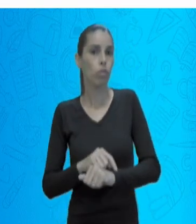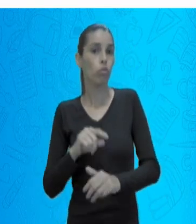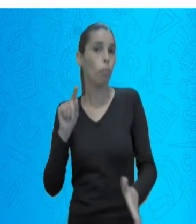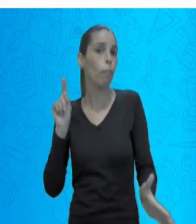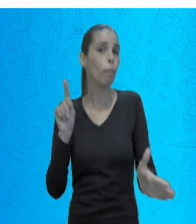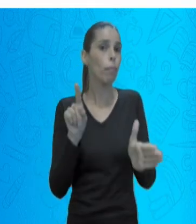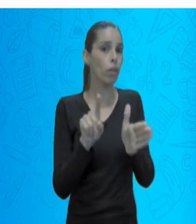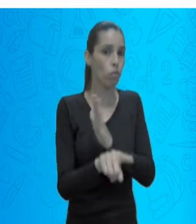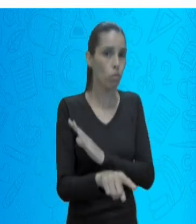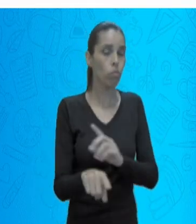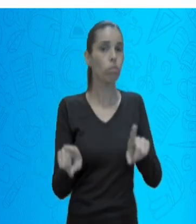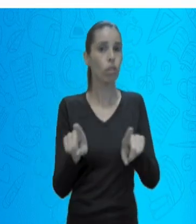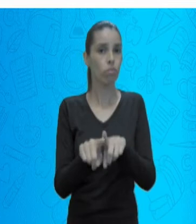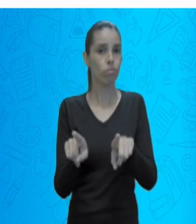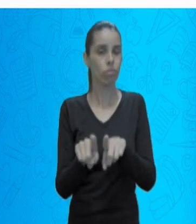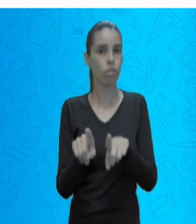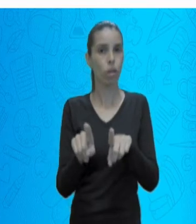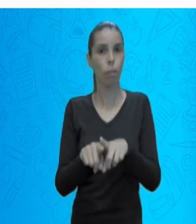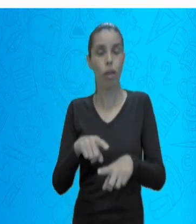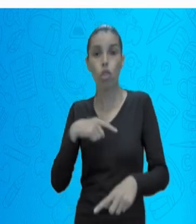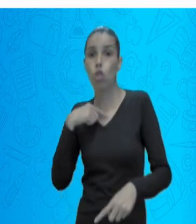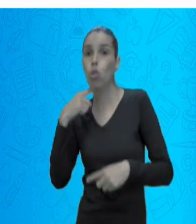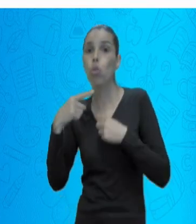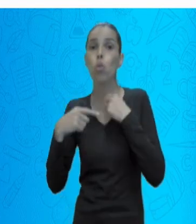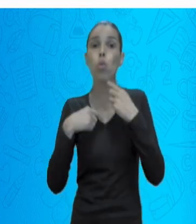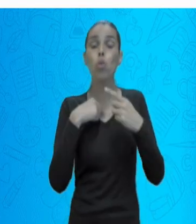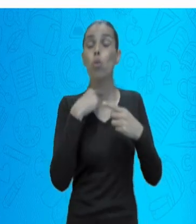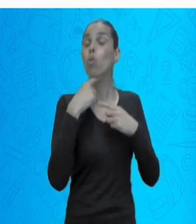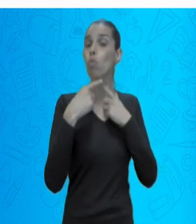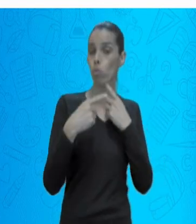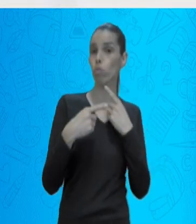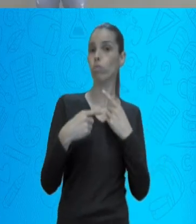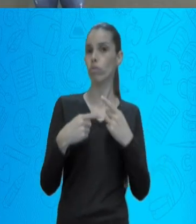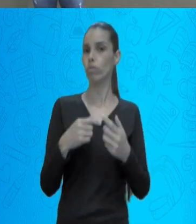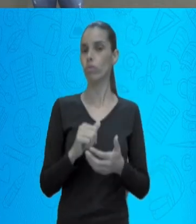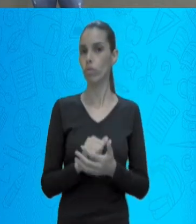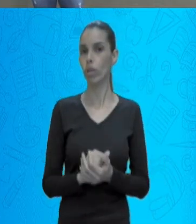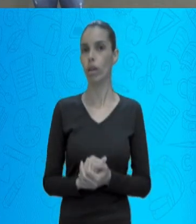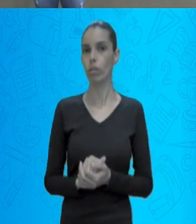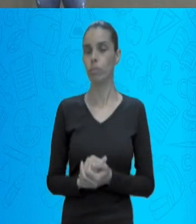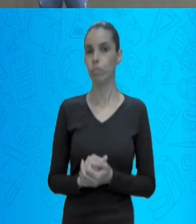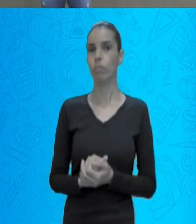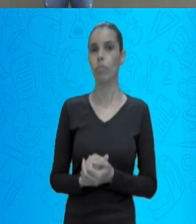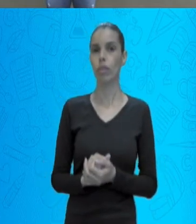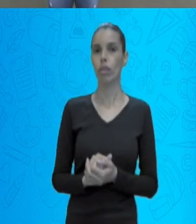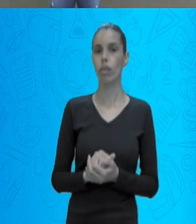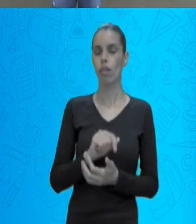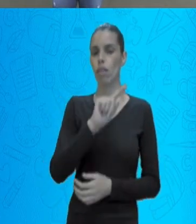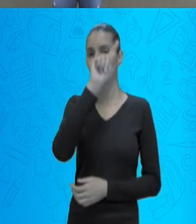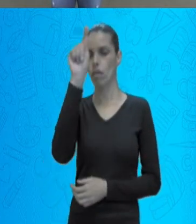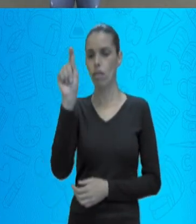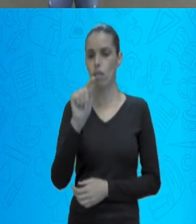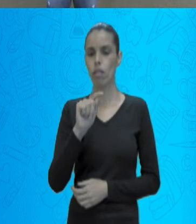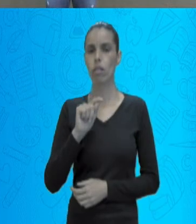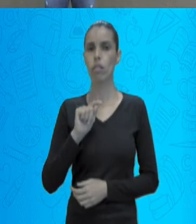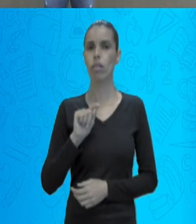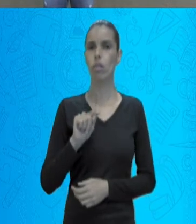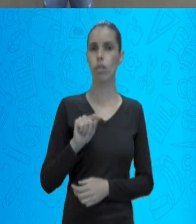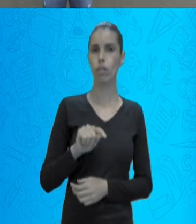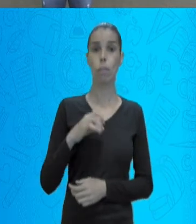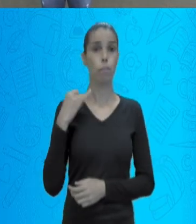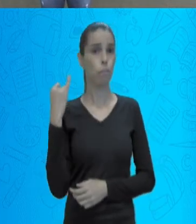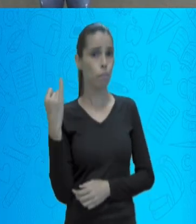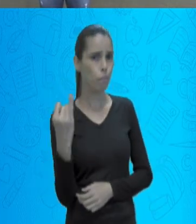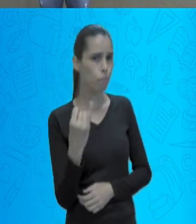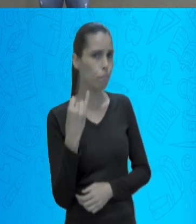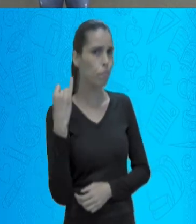indicando que aguardamos uma resposta. Então, o ponto de interrogação, a interrogação, nada mais é do